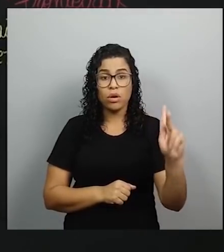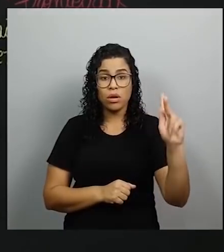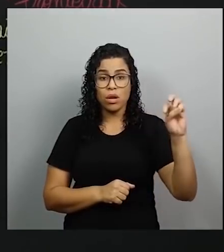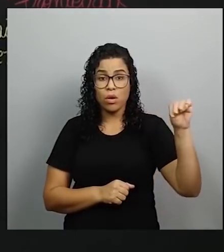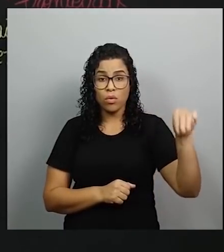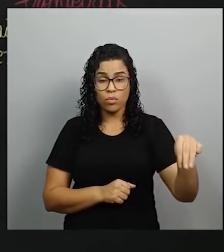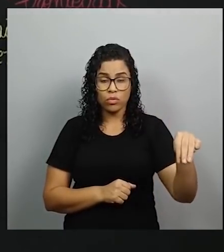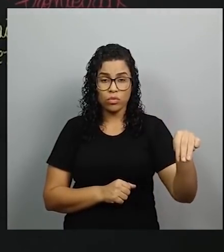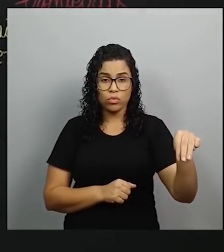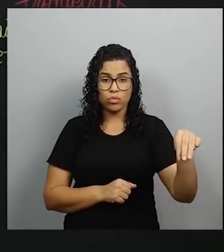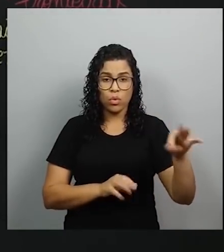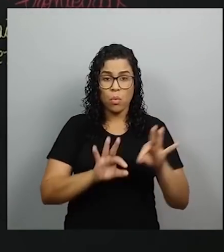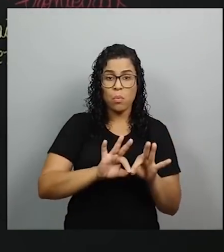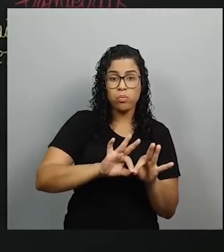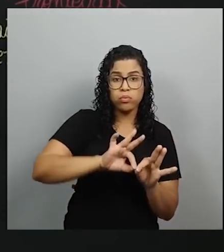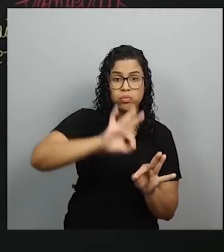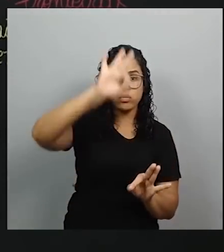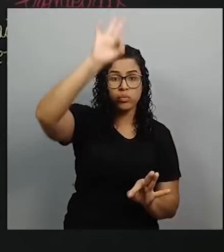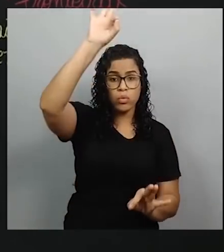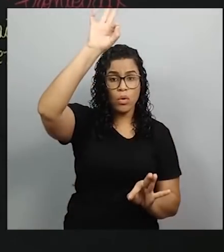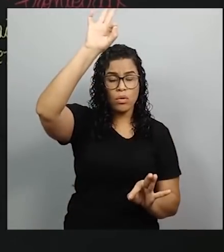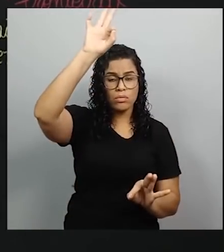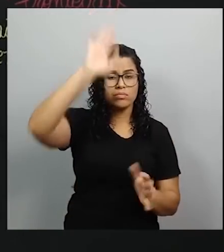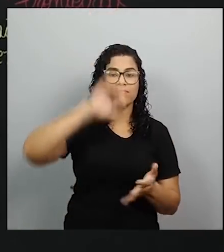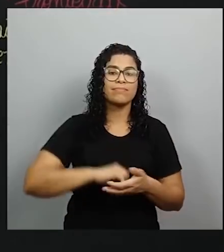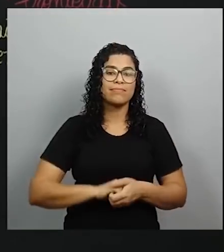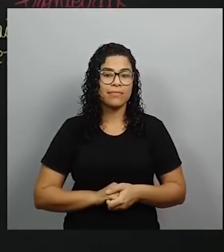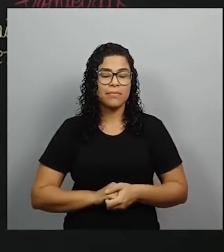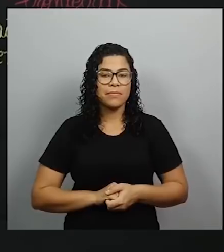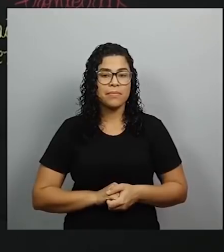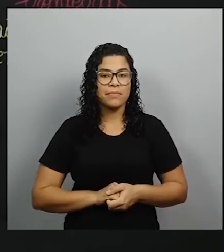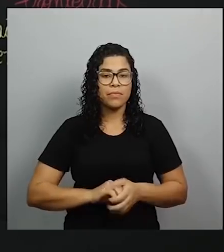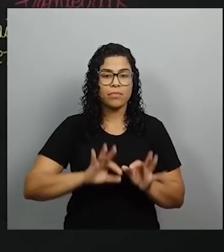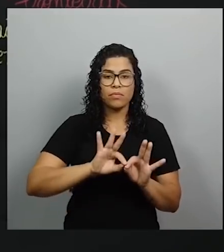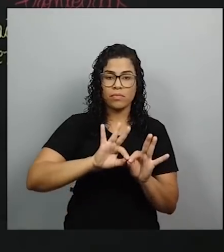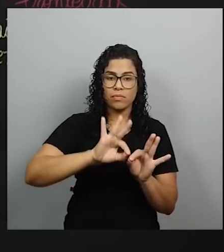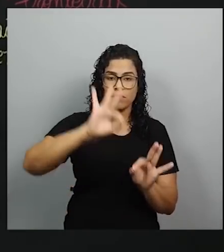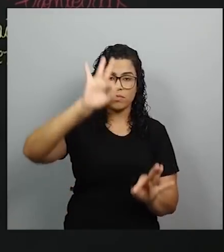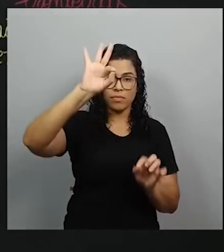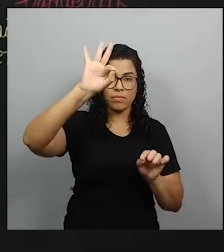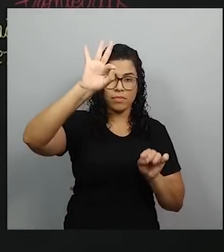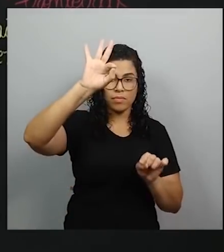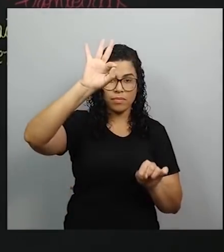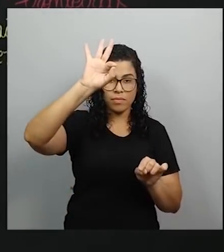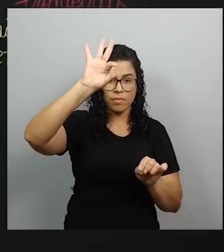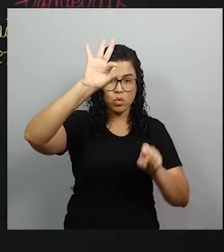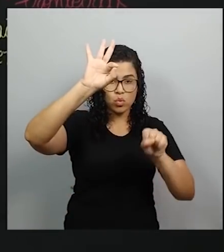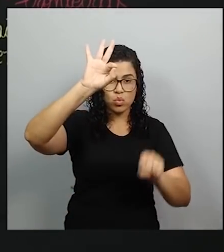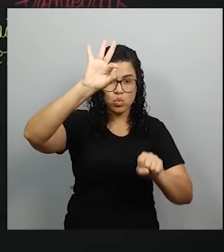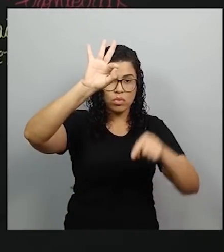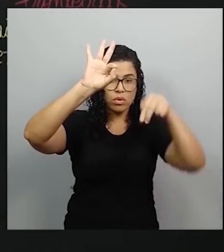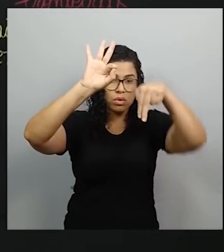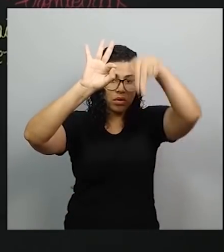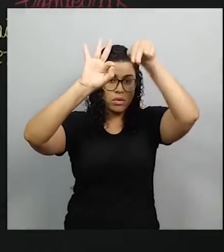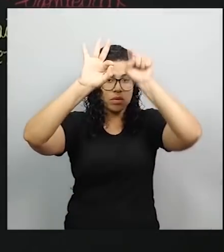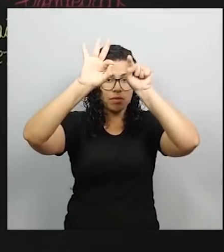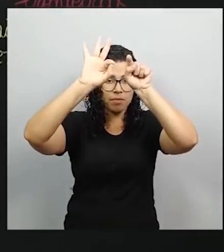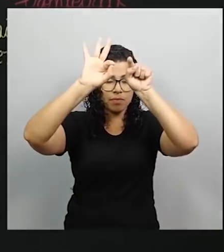quilômetros. Imagine, olha a distância do ponto mais ao norte do país, do ponto mais ao sul do país, isso em